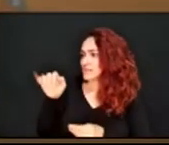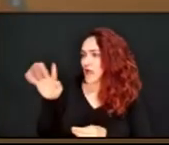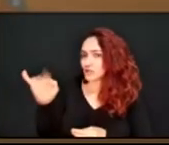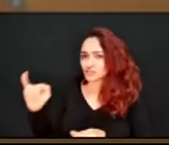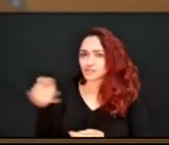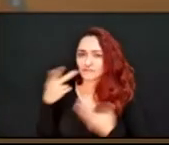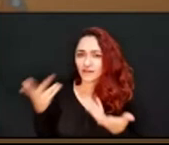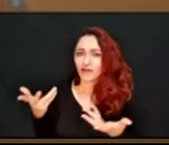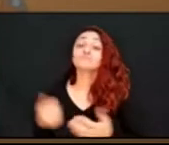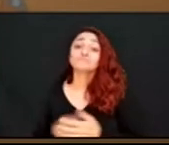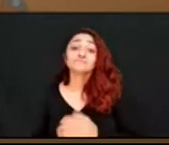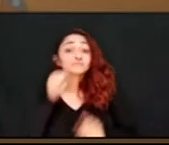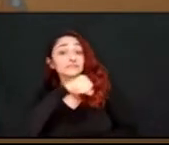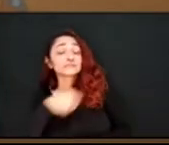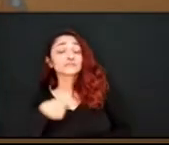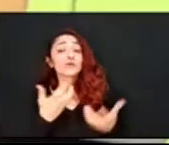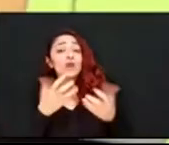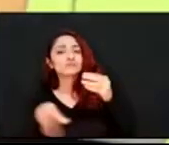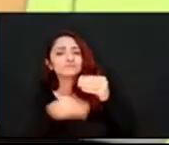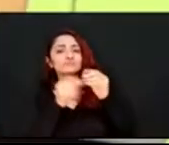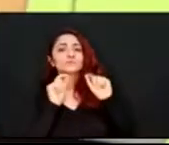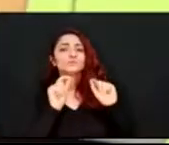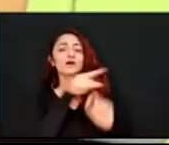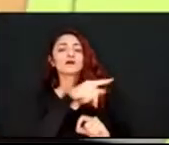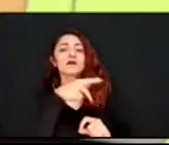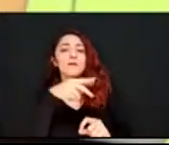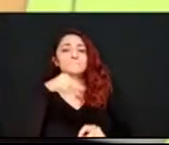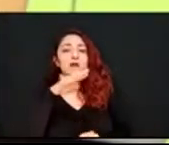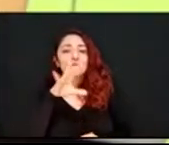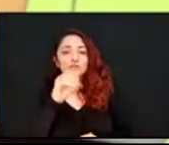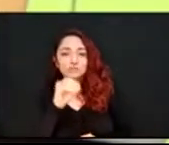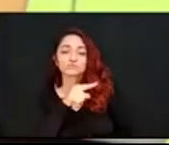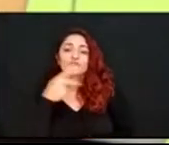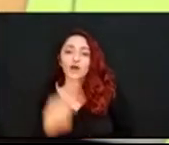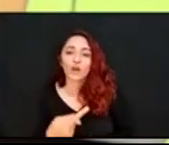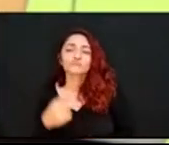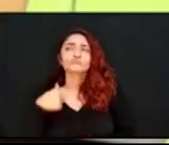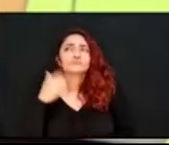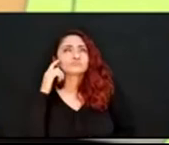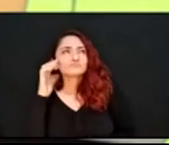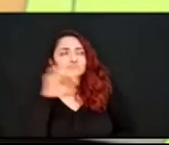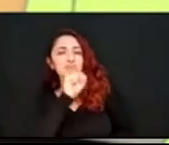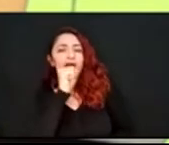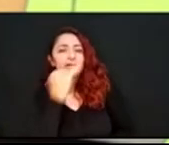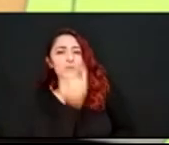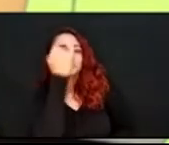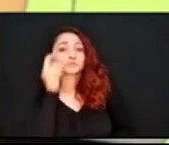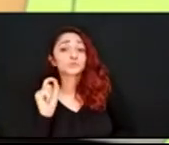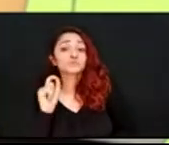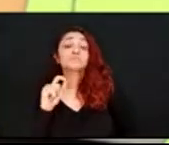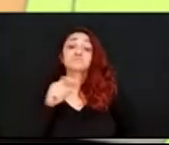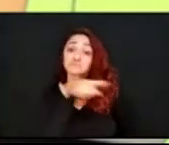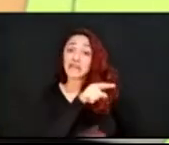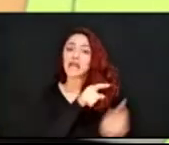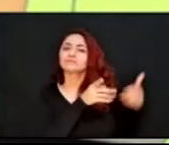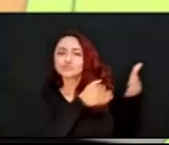bem importante na sala do Maurício Que bom ele teve todo uma jornada aqui com a gente né